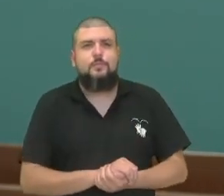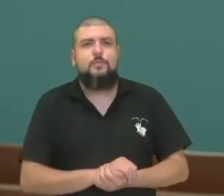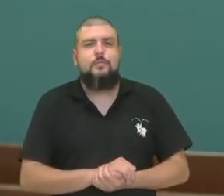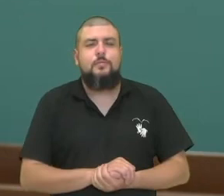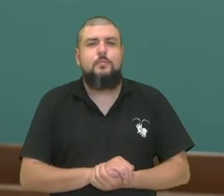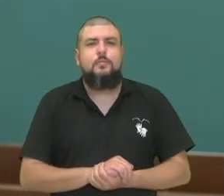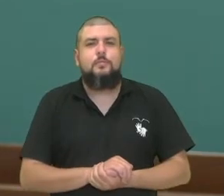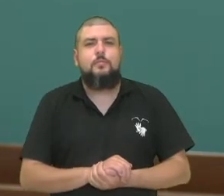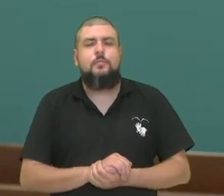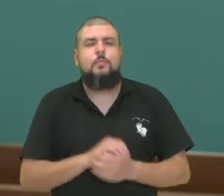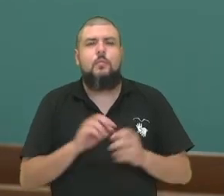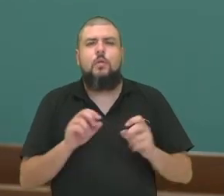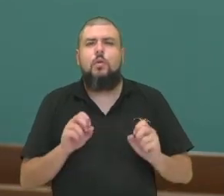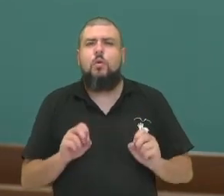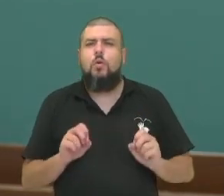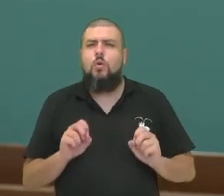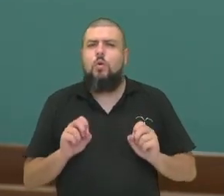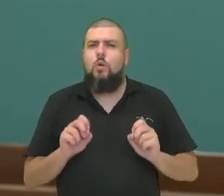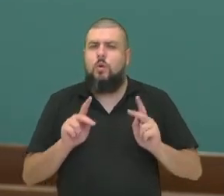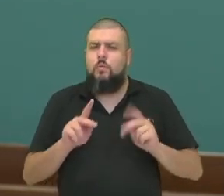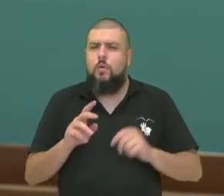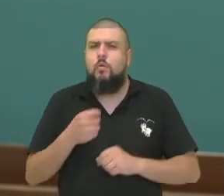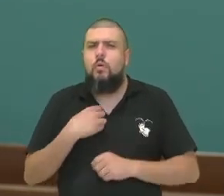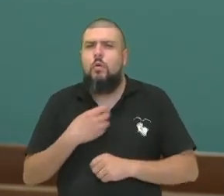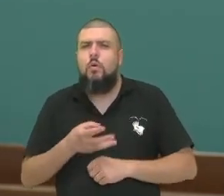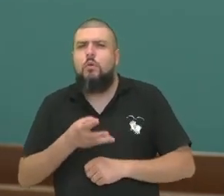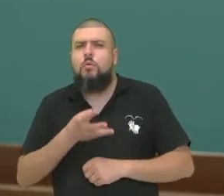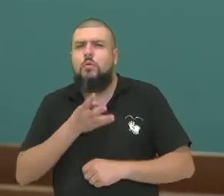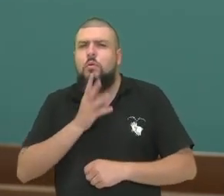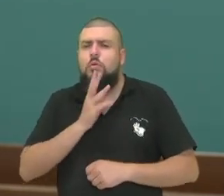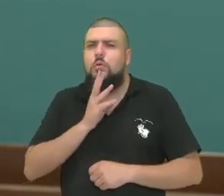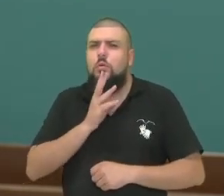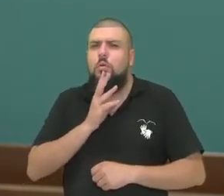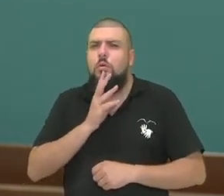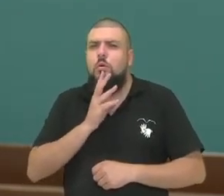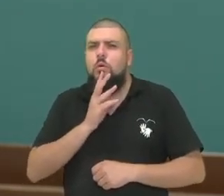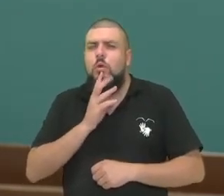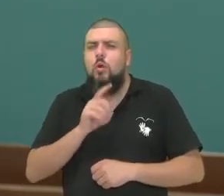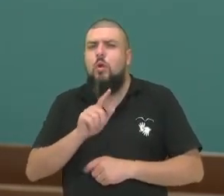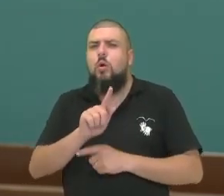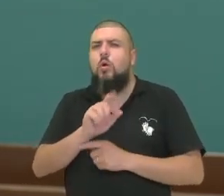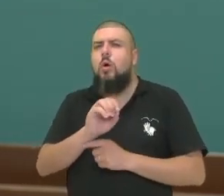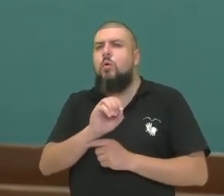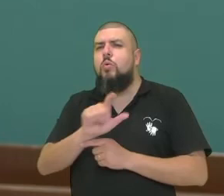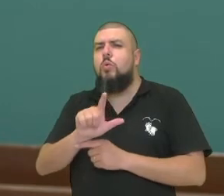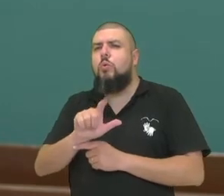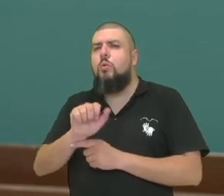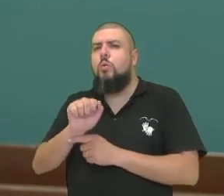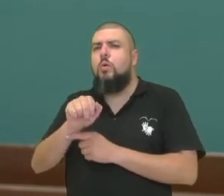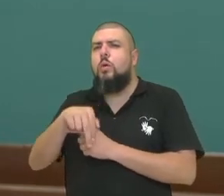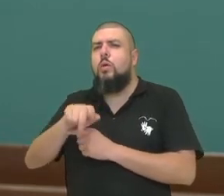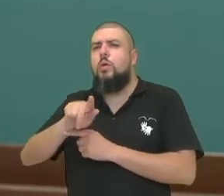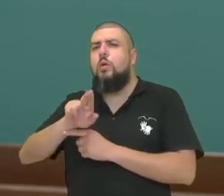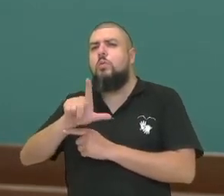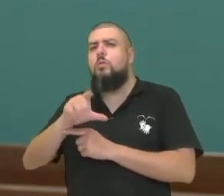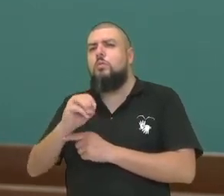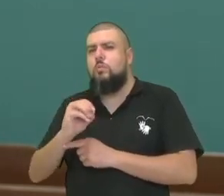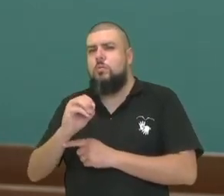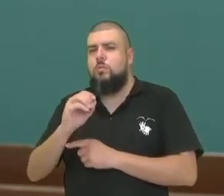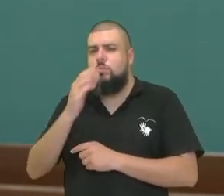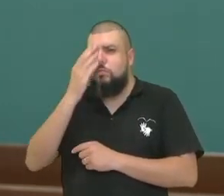bom você já ouviu falar a expressão bom ângulo já ouviu isso olha lá sabe o que que significa